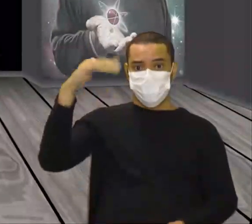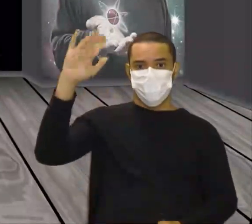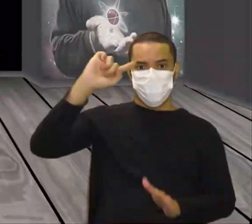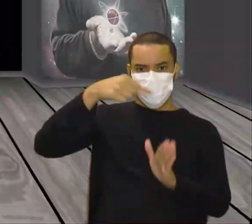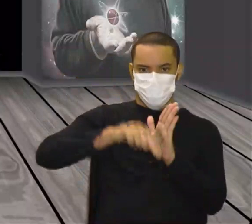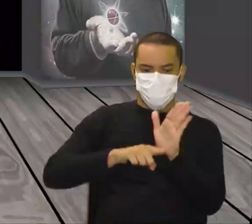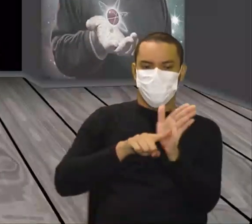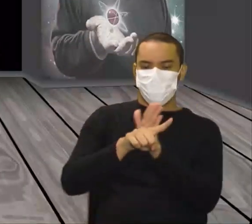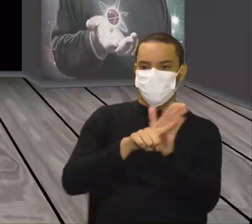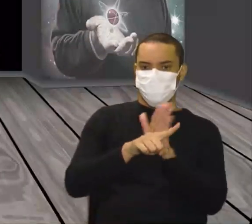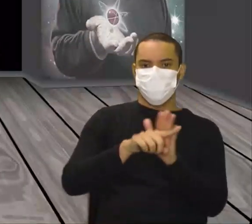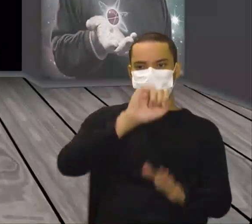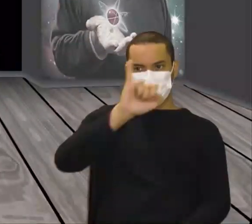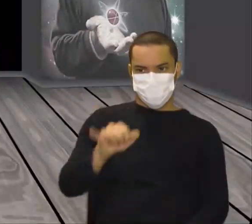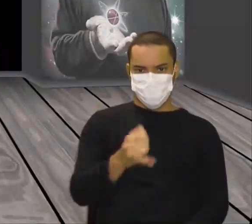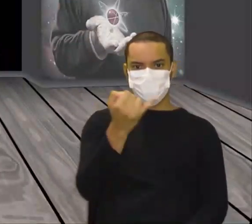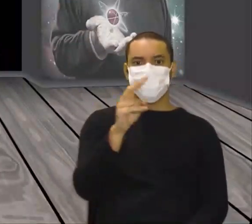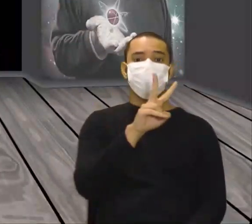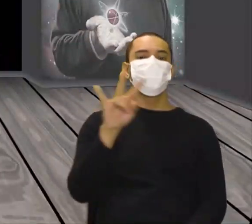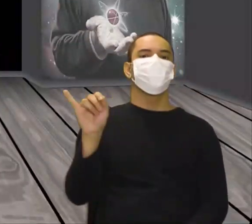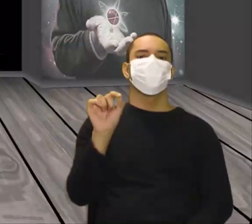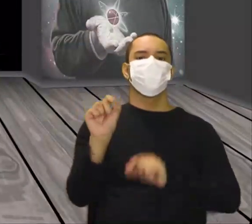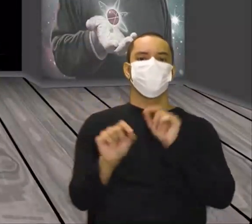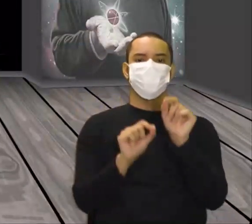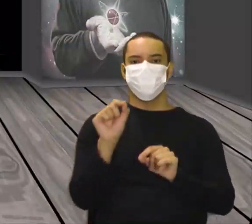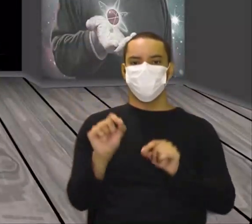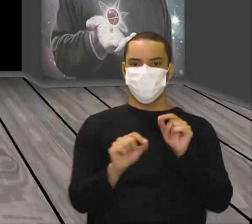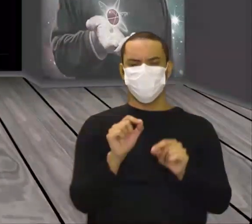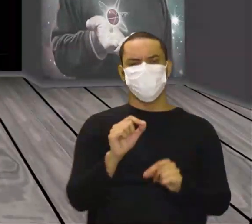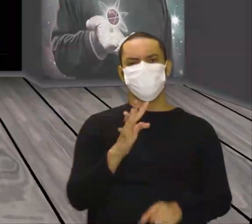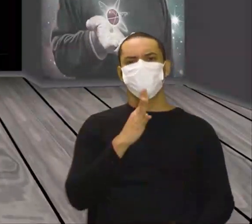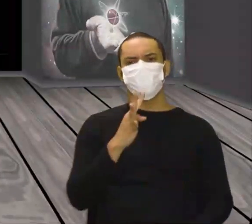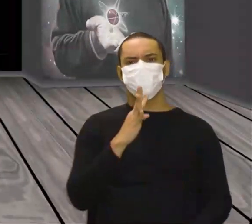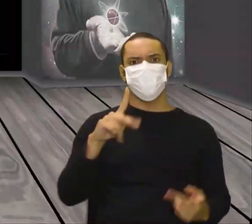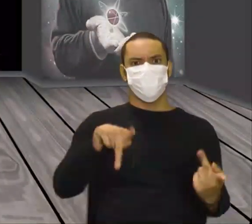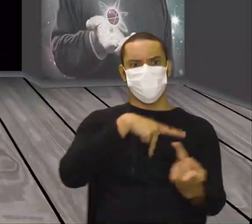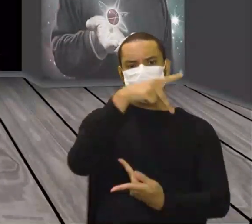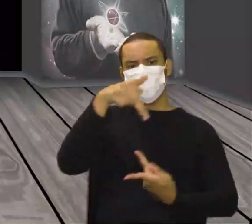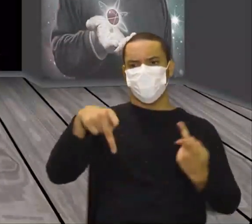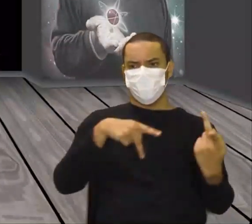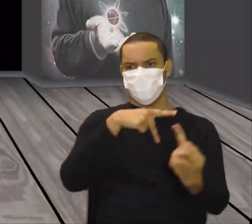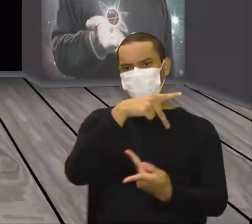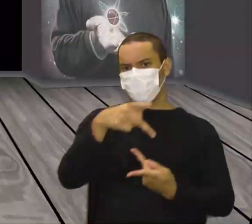aí, dá uma pesquisada que você vai conhecer um universo